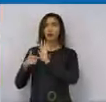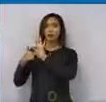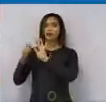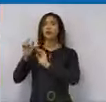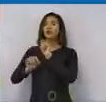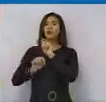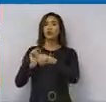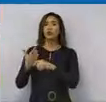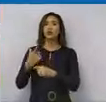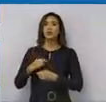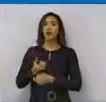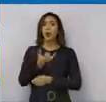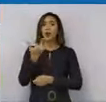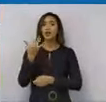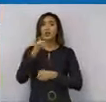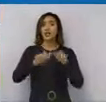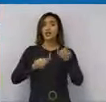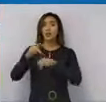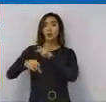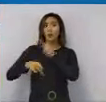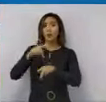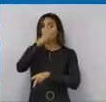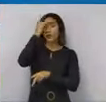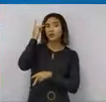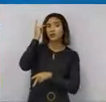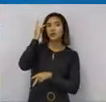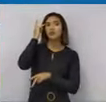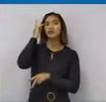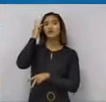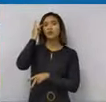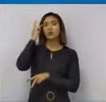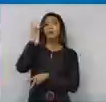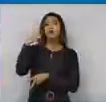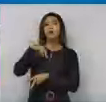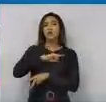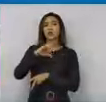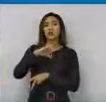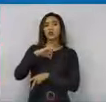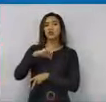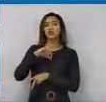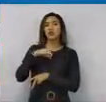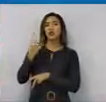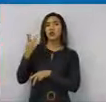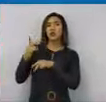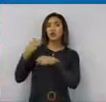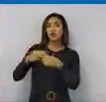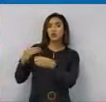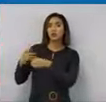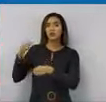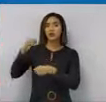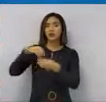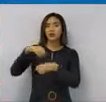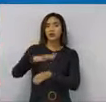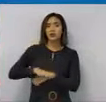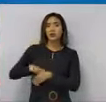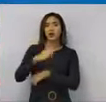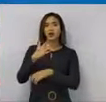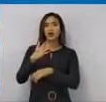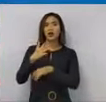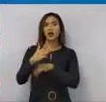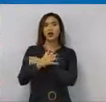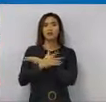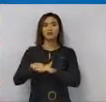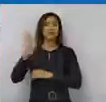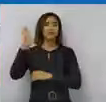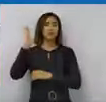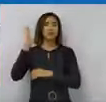as densidades populacional, né, que a gente tem nos municípios dentro da região metropolitana. Belém